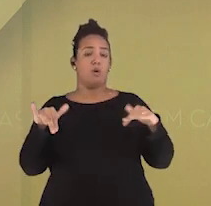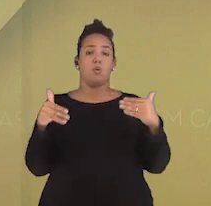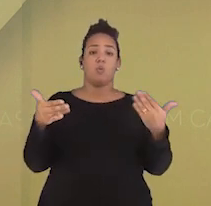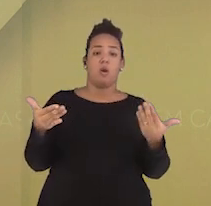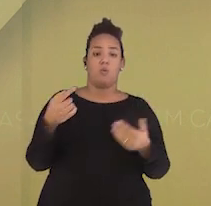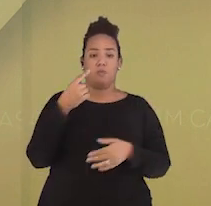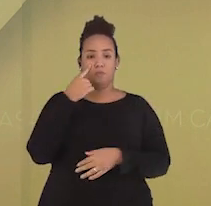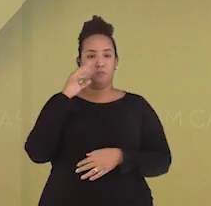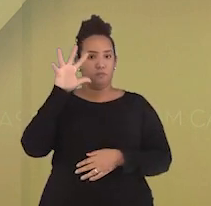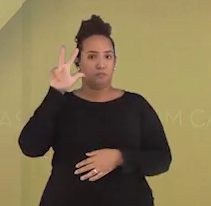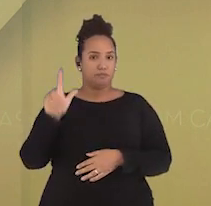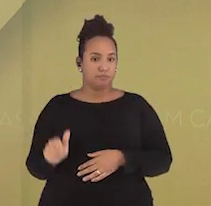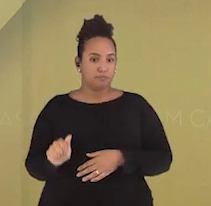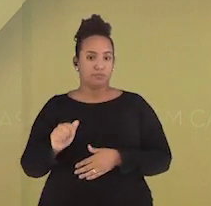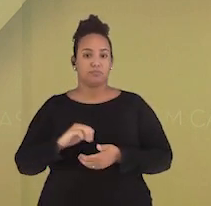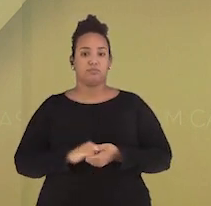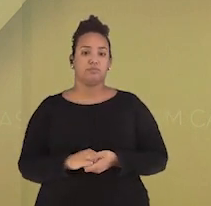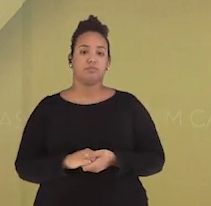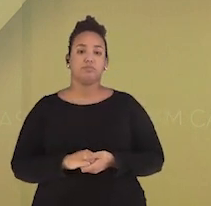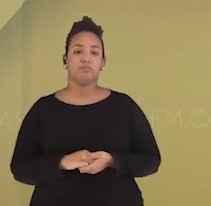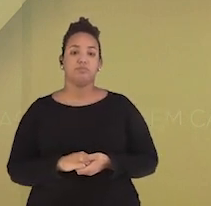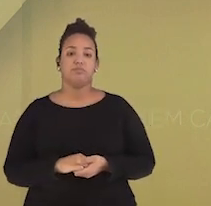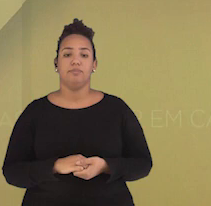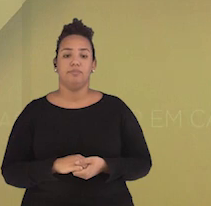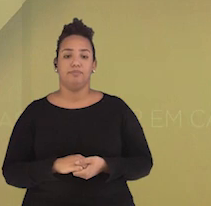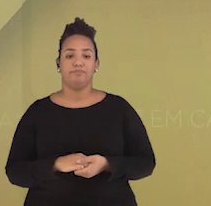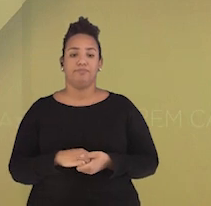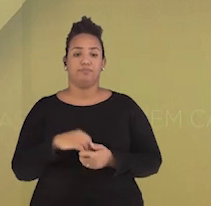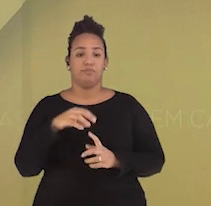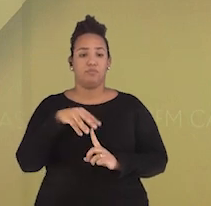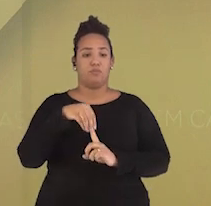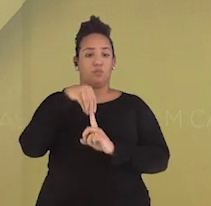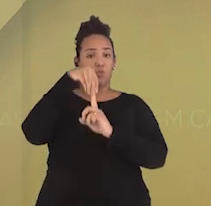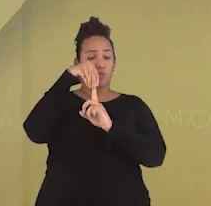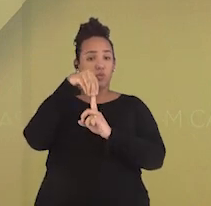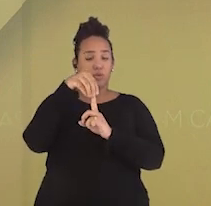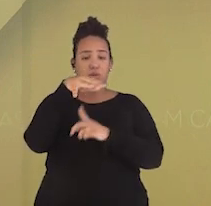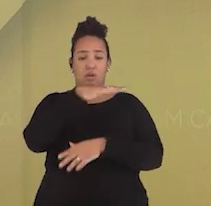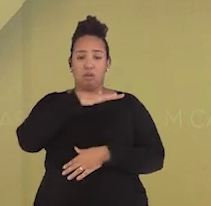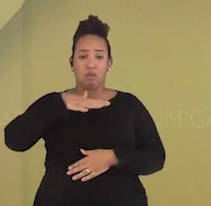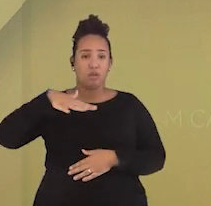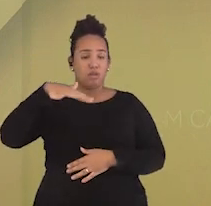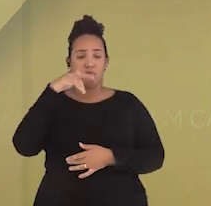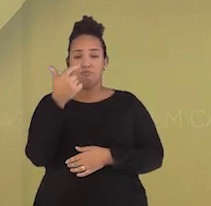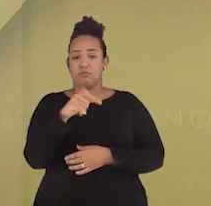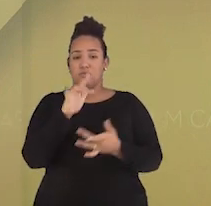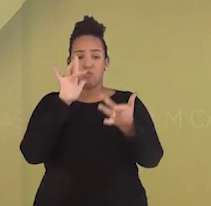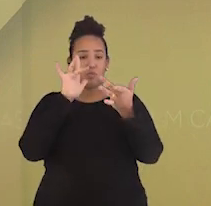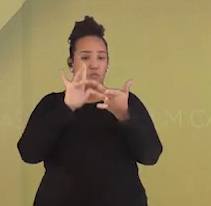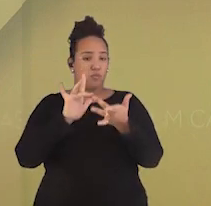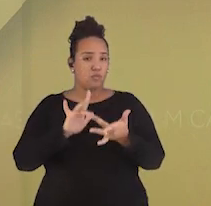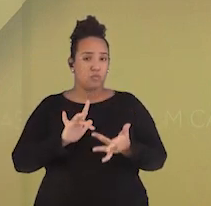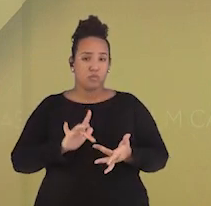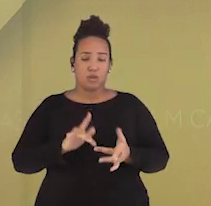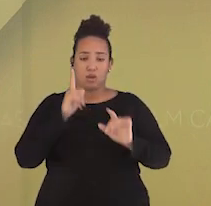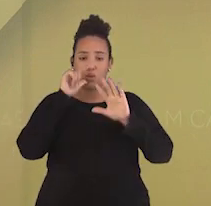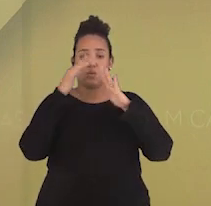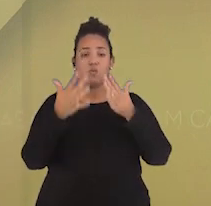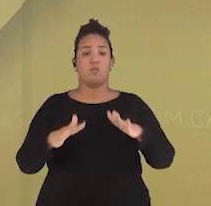no mapa. A única região que não tem contato nenhum com o litoral é a